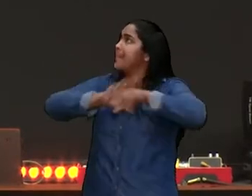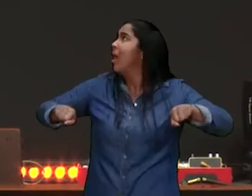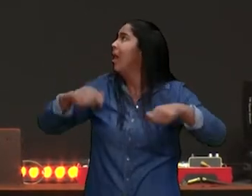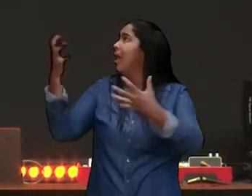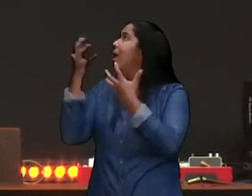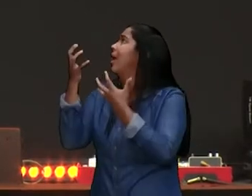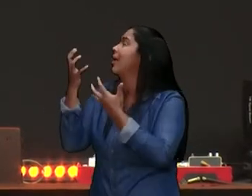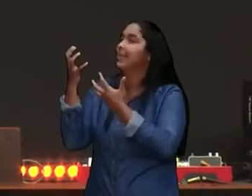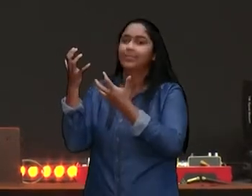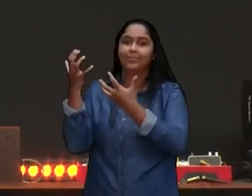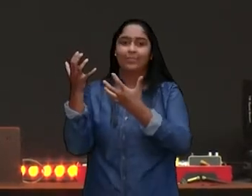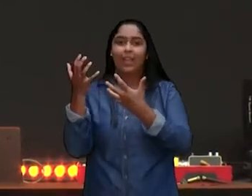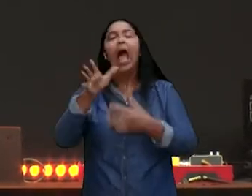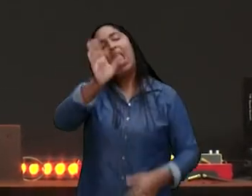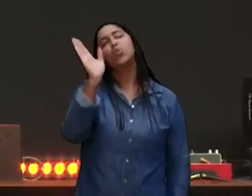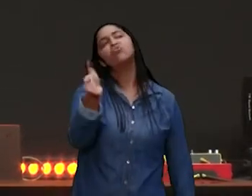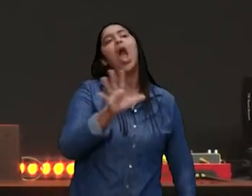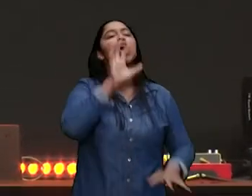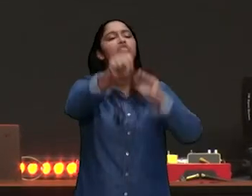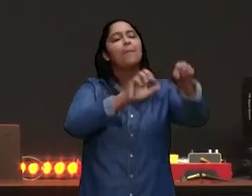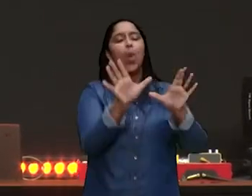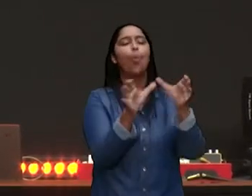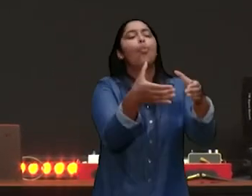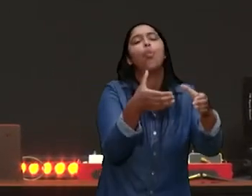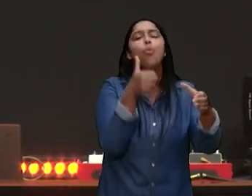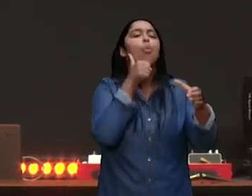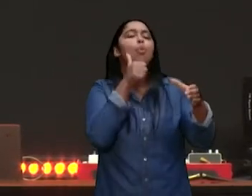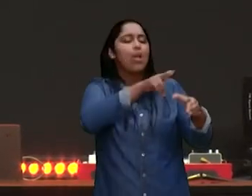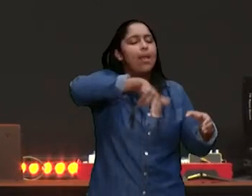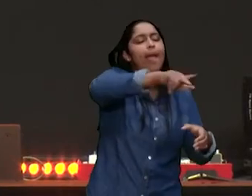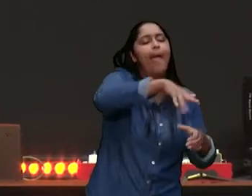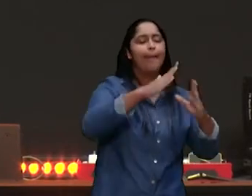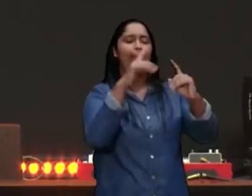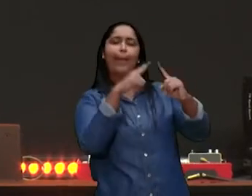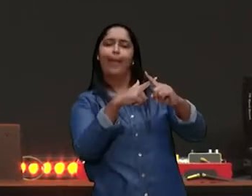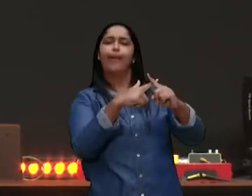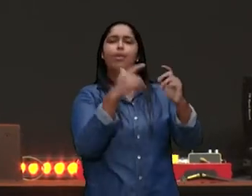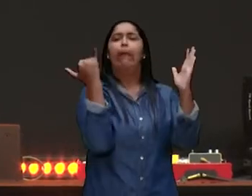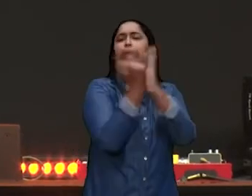por isso Problema legal ter certeza mesmo e pelo iFood